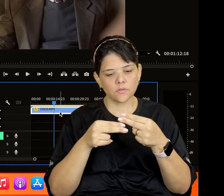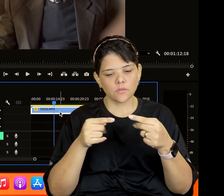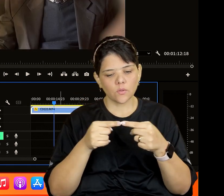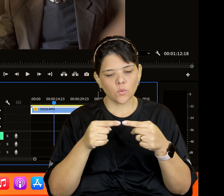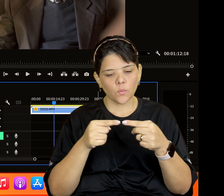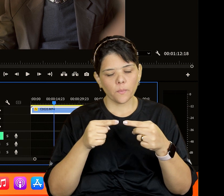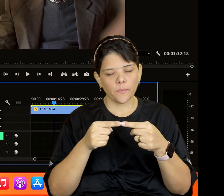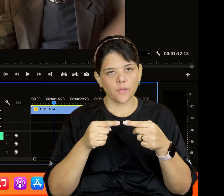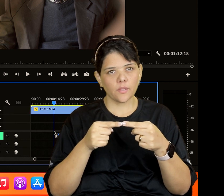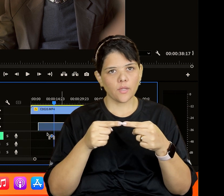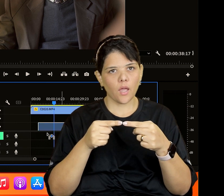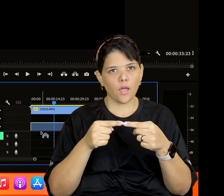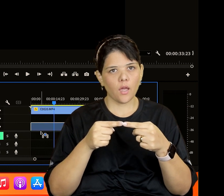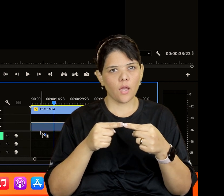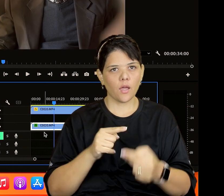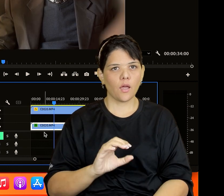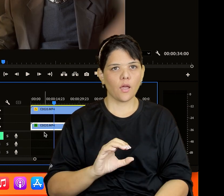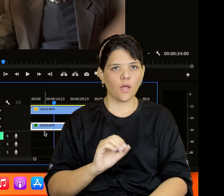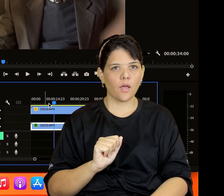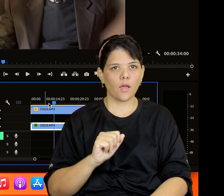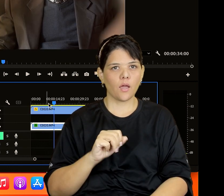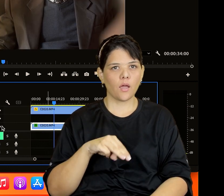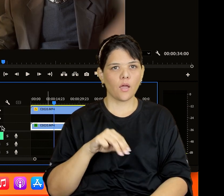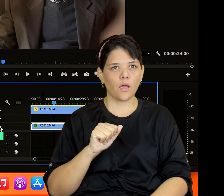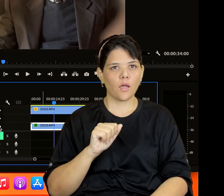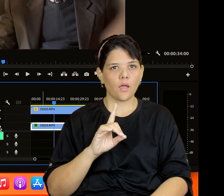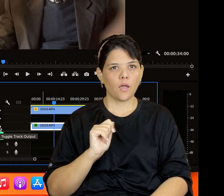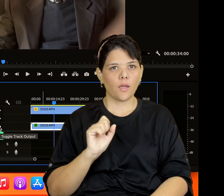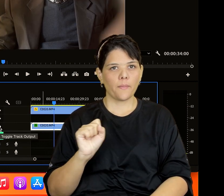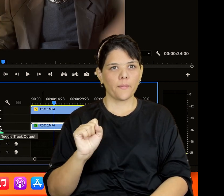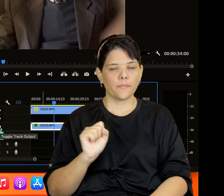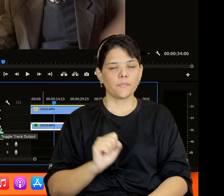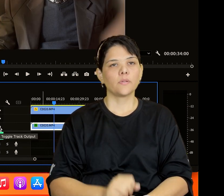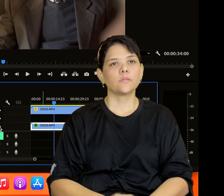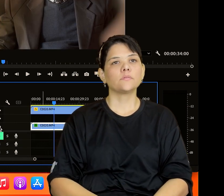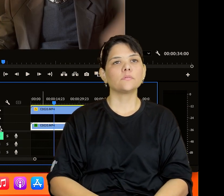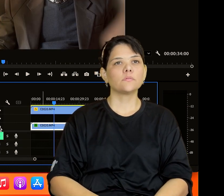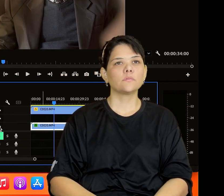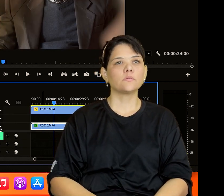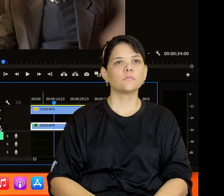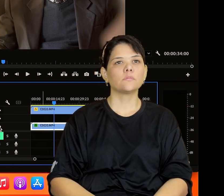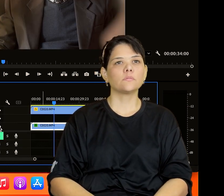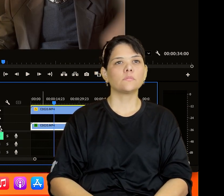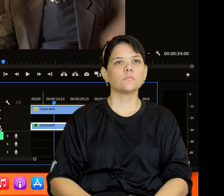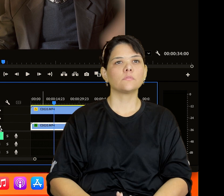Então, a gente tem os buracos. Eu tampei os buracos simplesmente com isso.